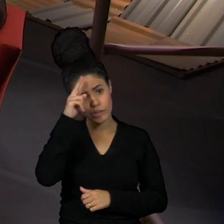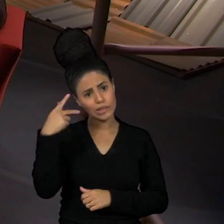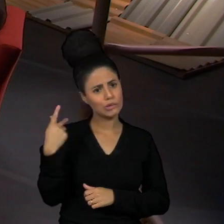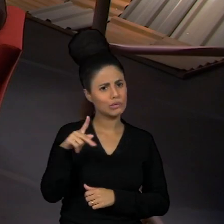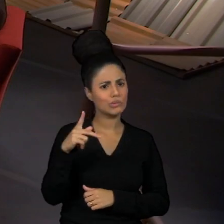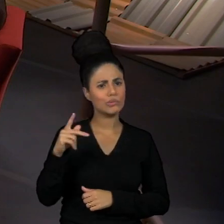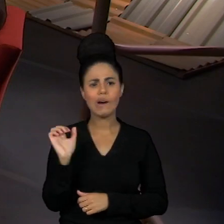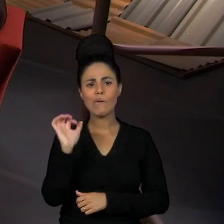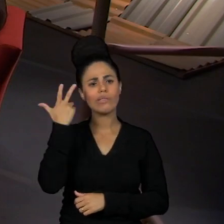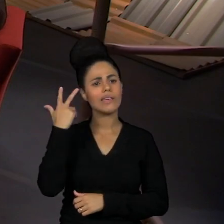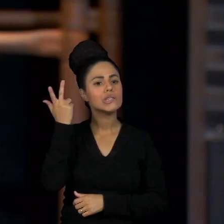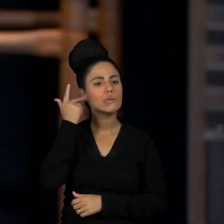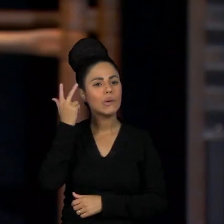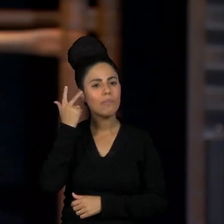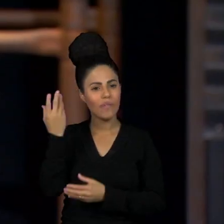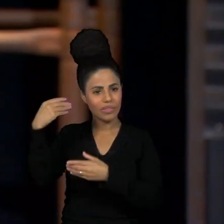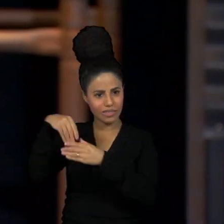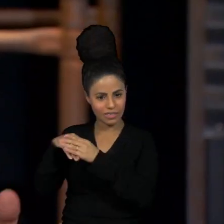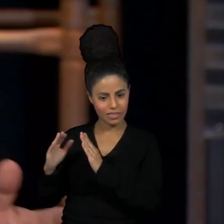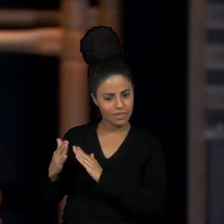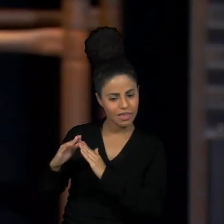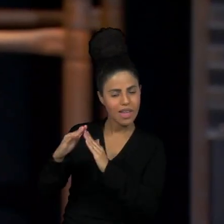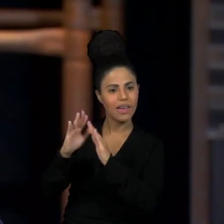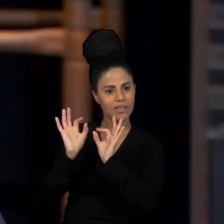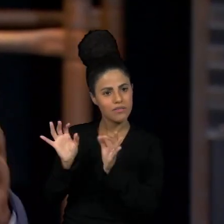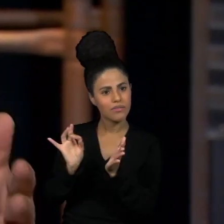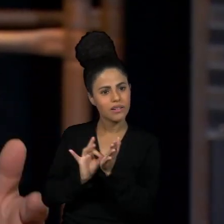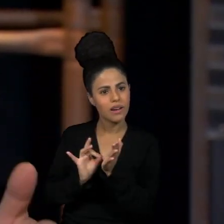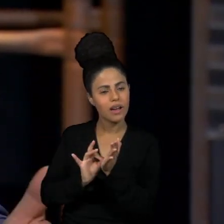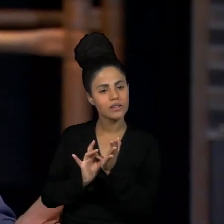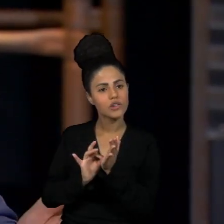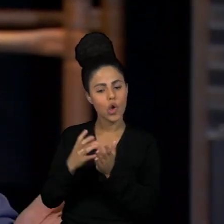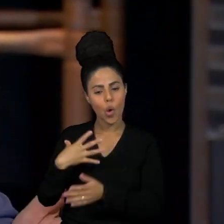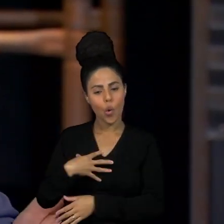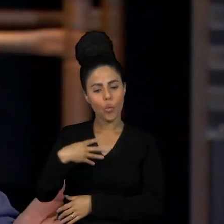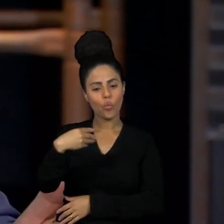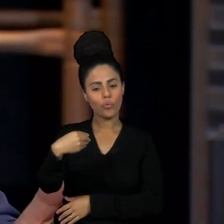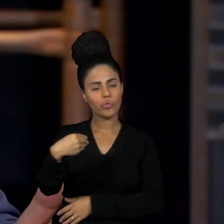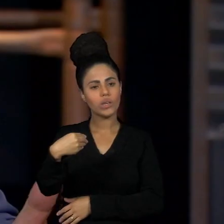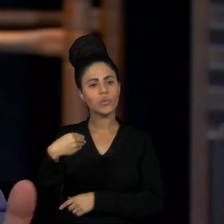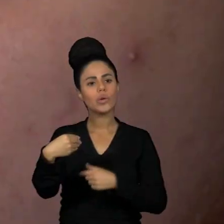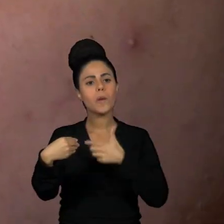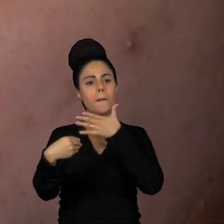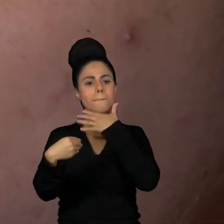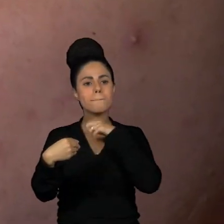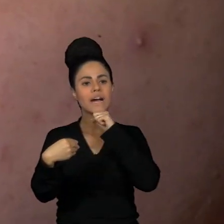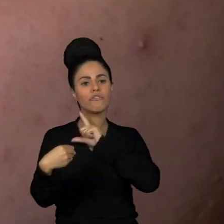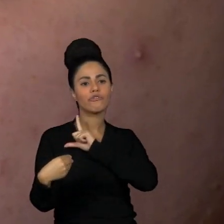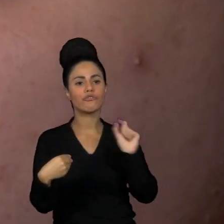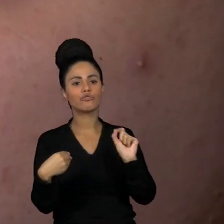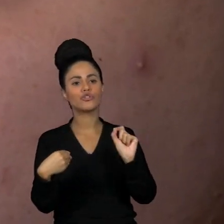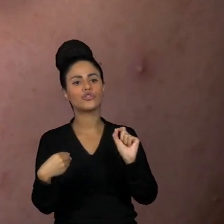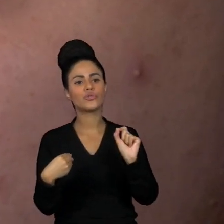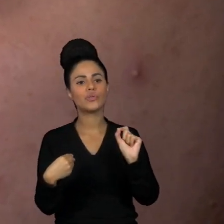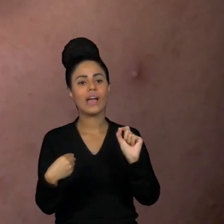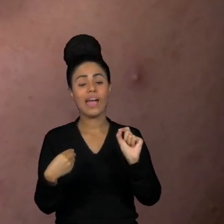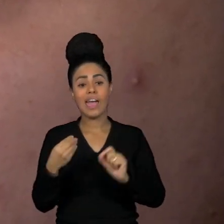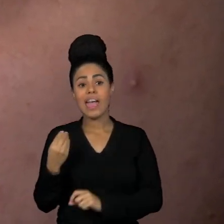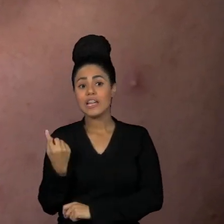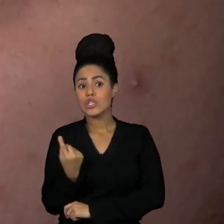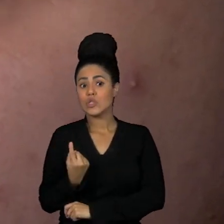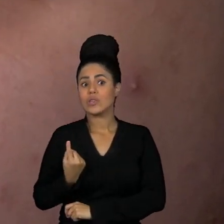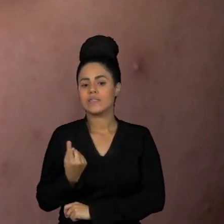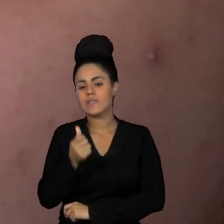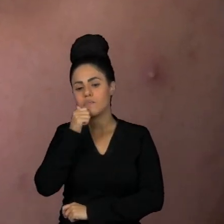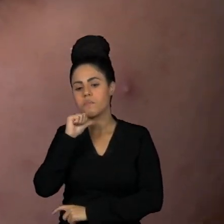na quebrada, que é o filho que o pai não é presente. O nego